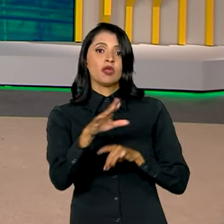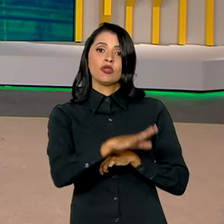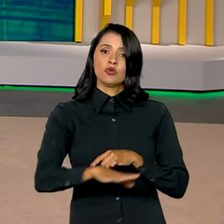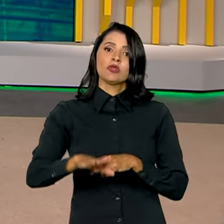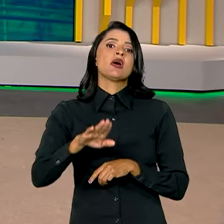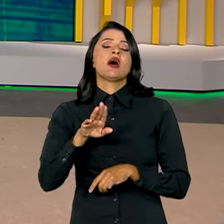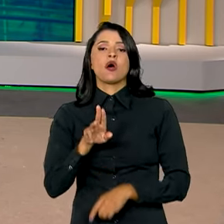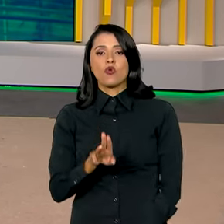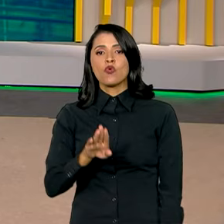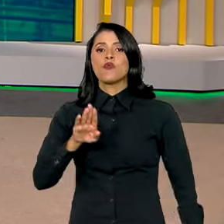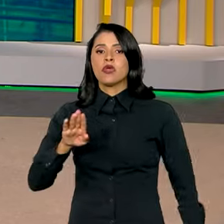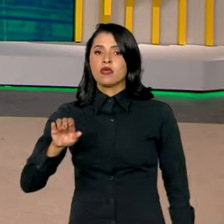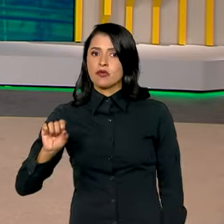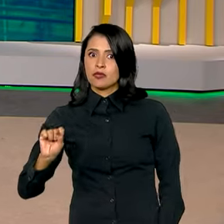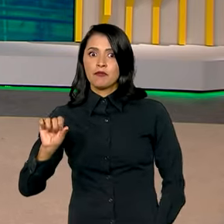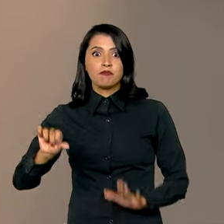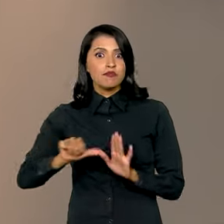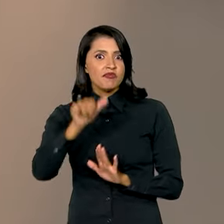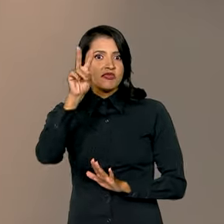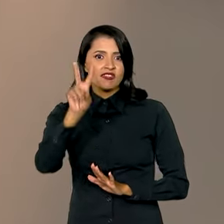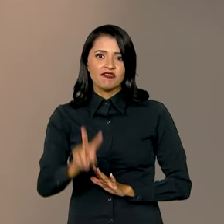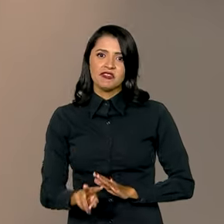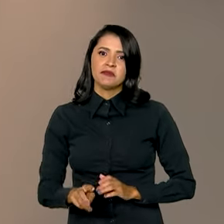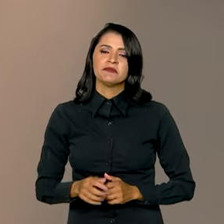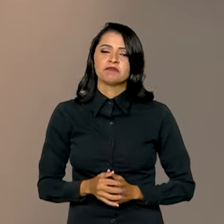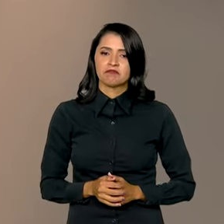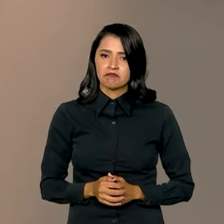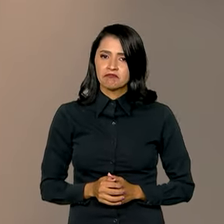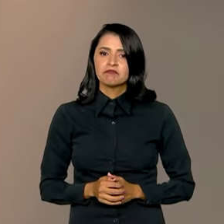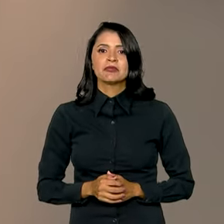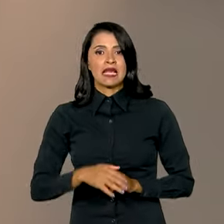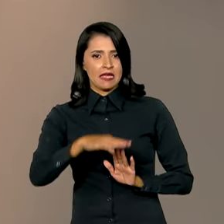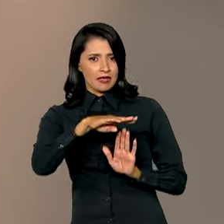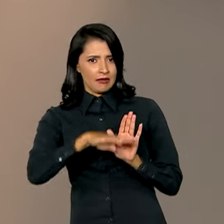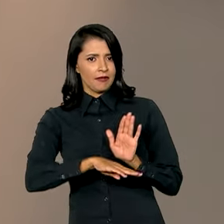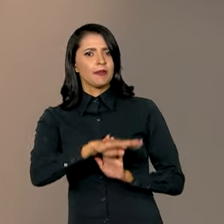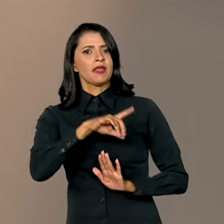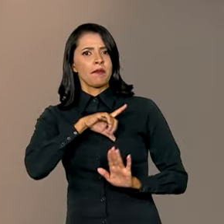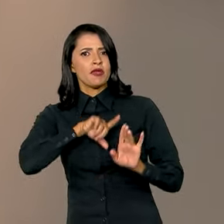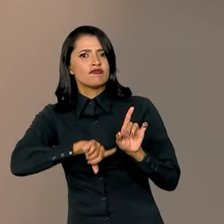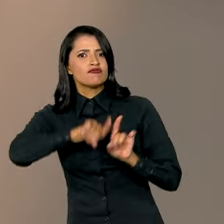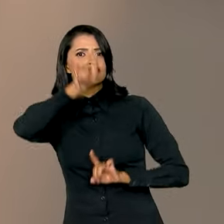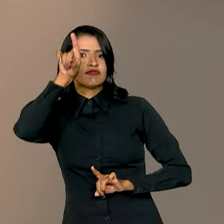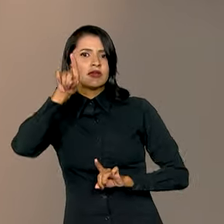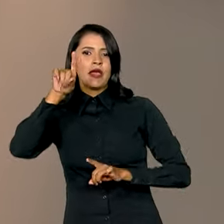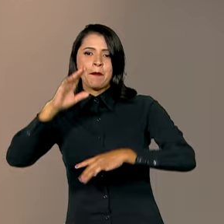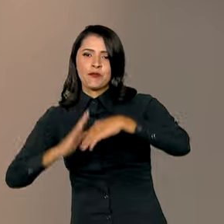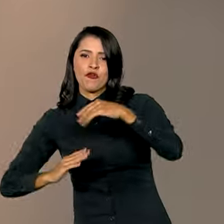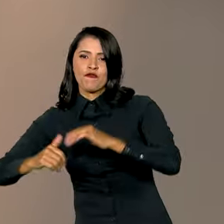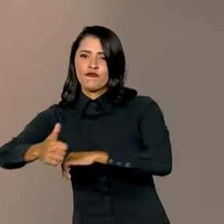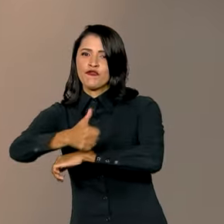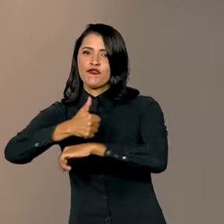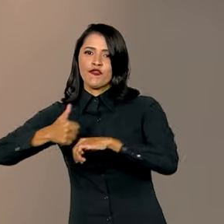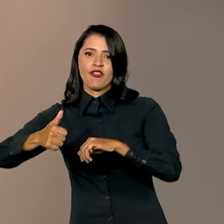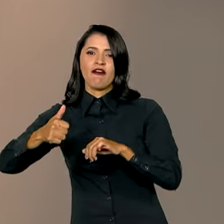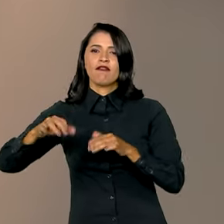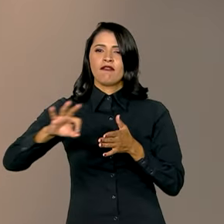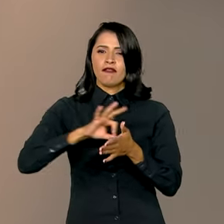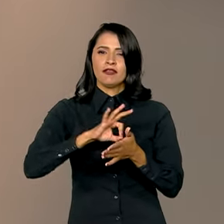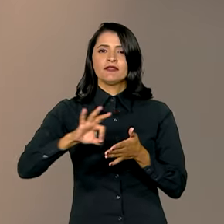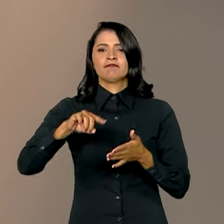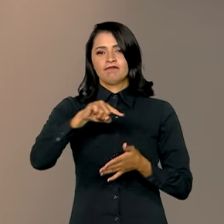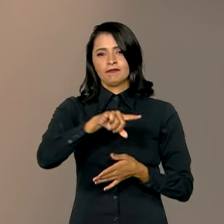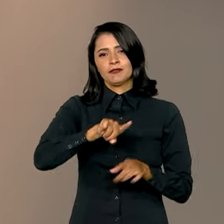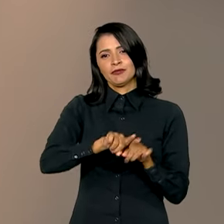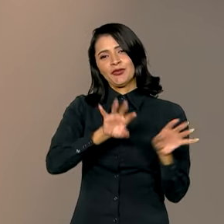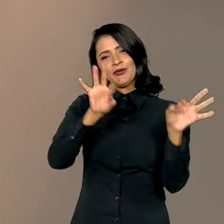primária pela primeira vez na história. E o programa também teve um recorde de profissionais de saúde inscritos.